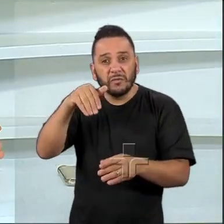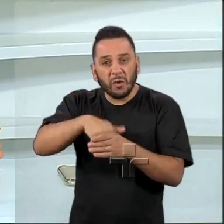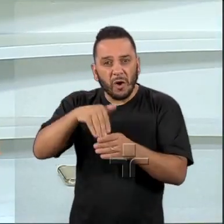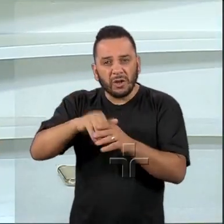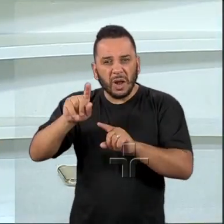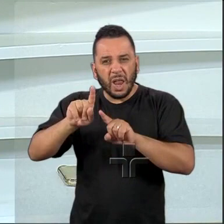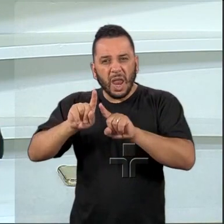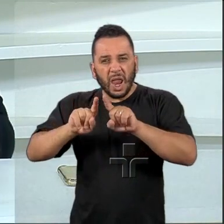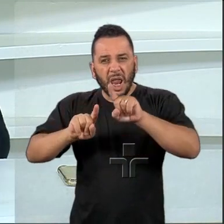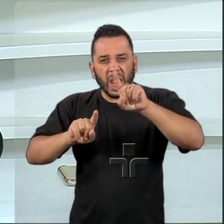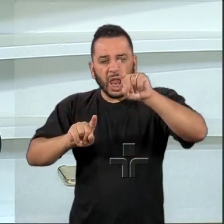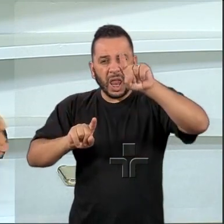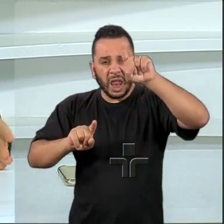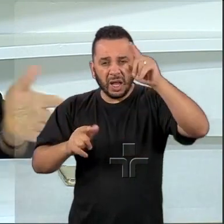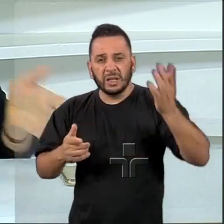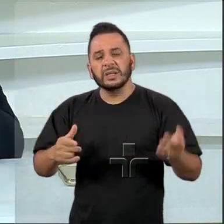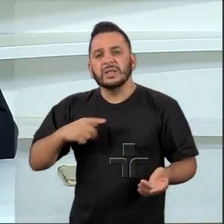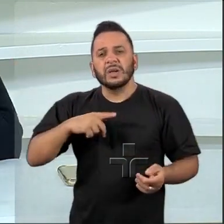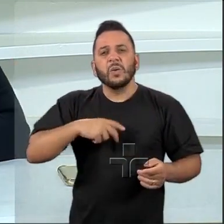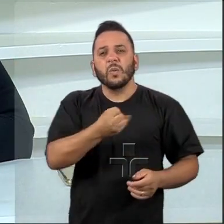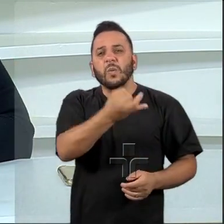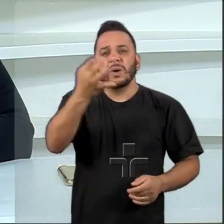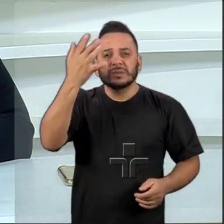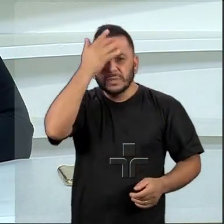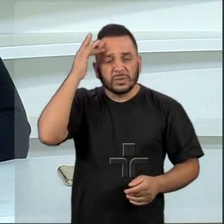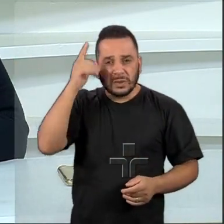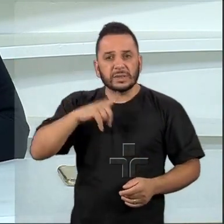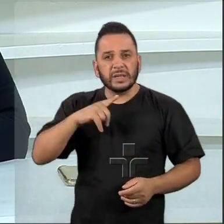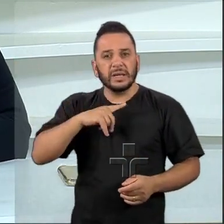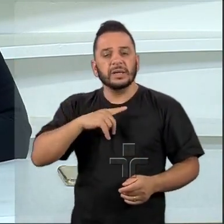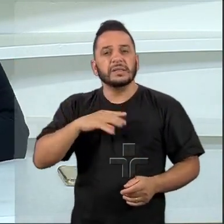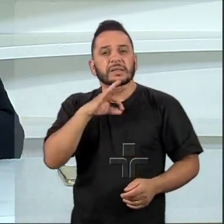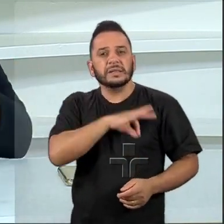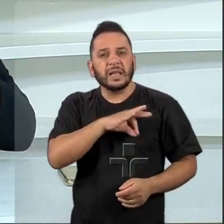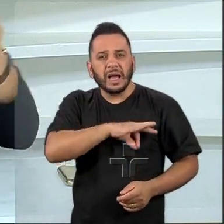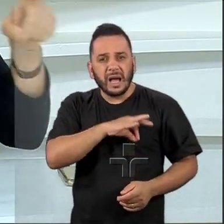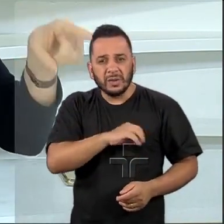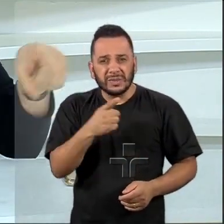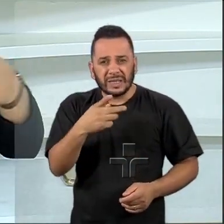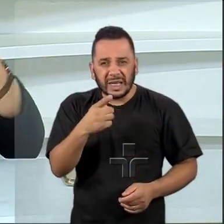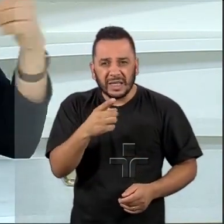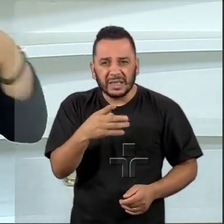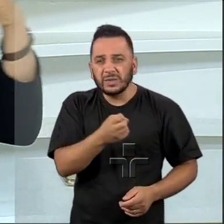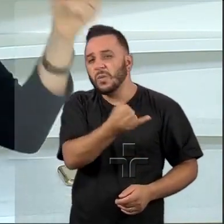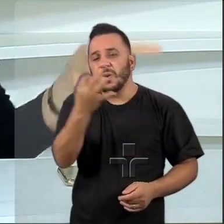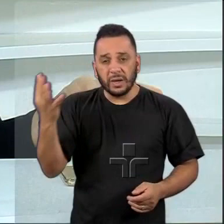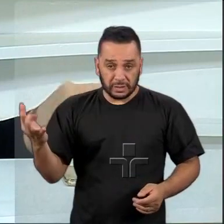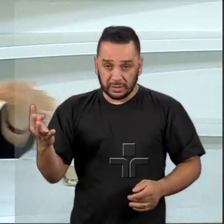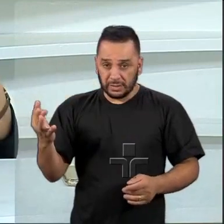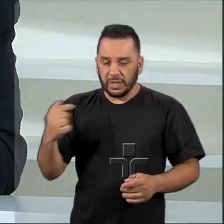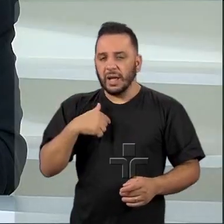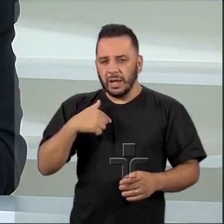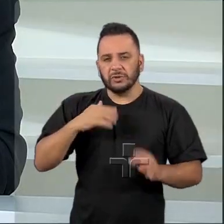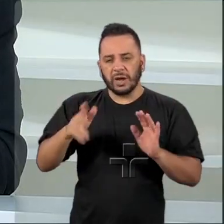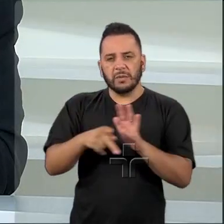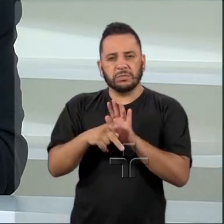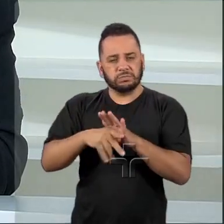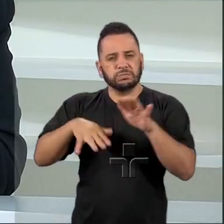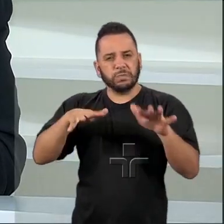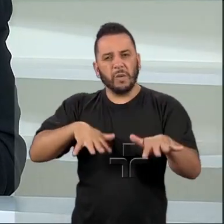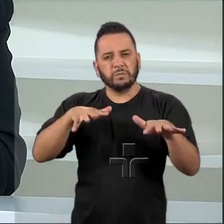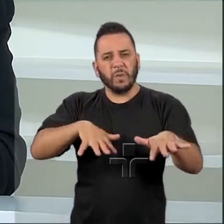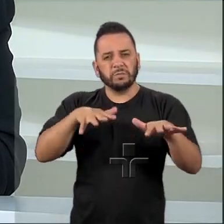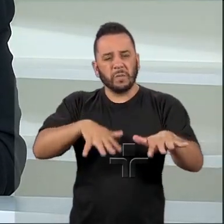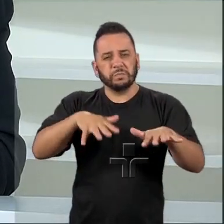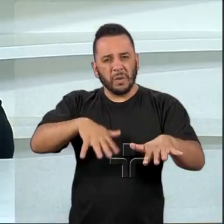economicamente ativa que tem hoje 13º. recebe 13º? Exatamente, é isso. Porque nas manifestações eu conversei com muita gente, muito ambulante nas